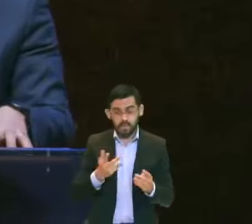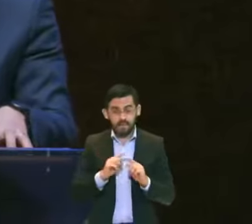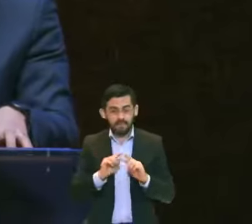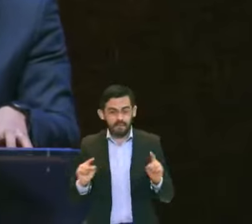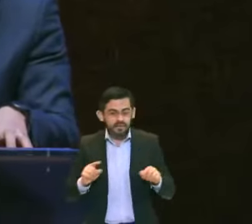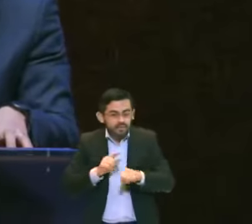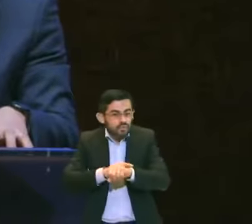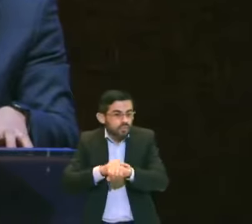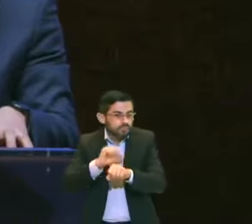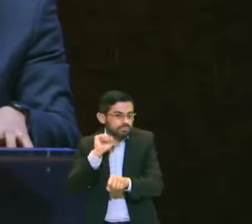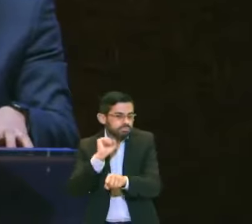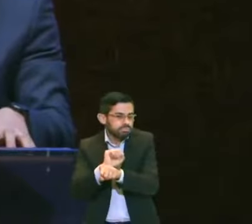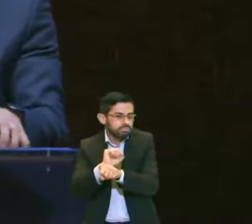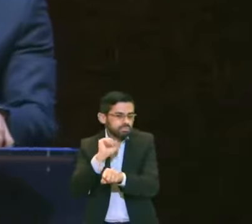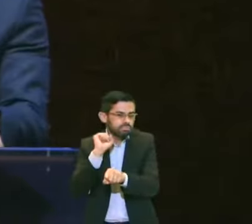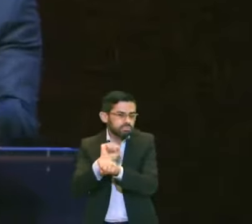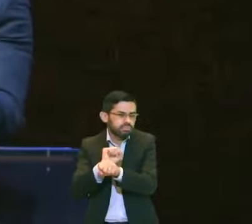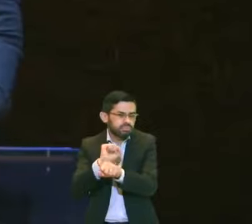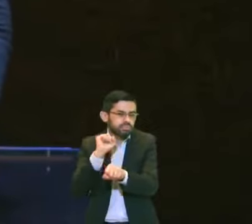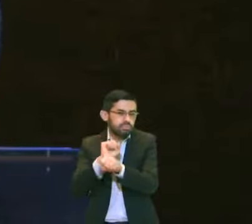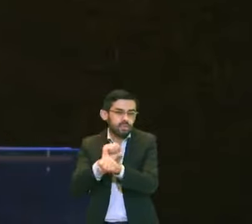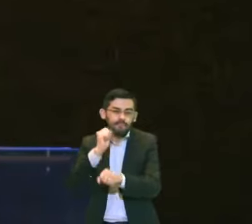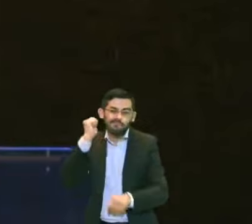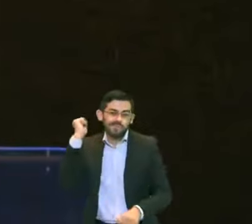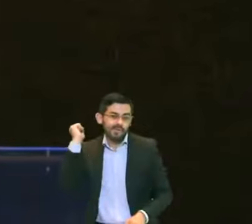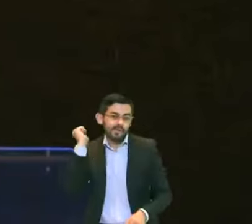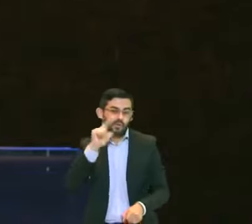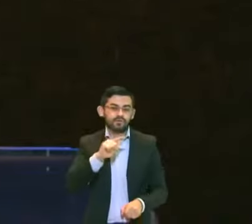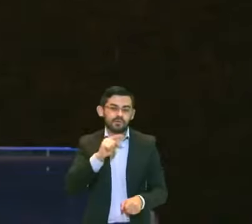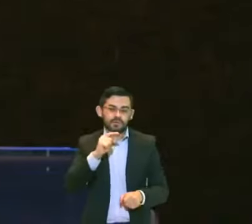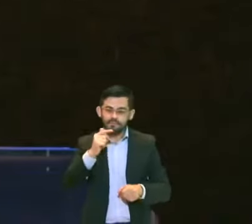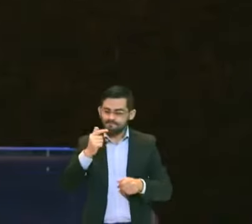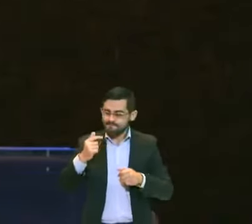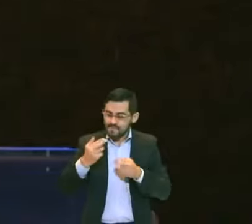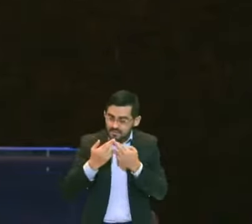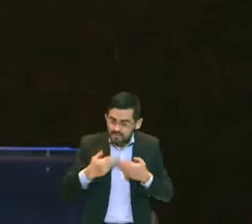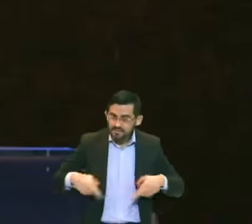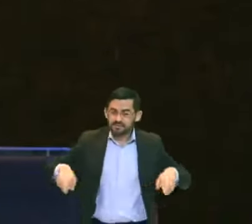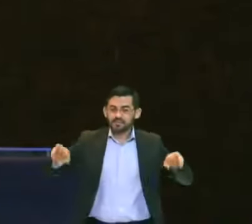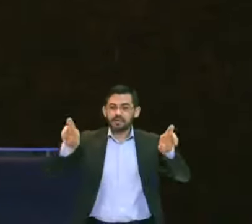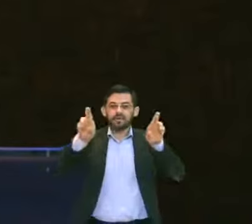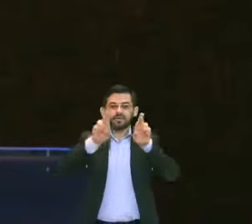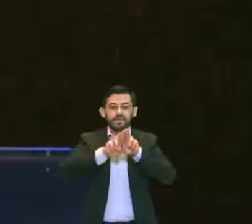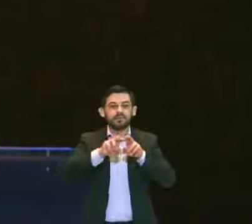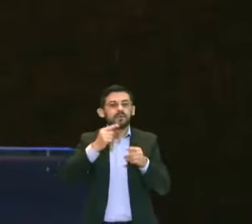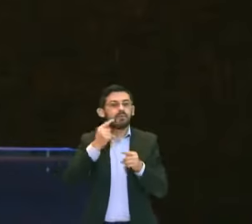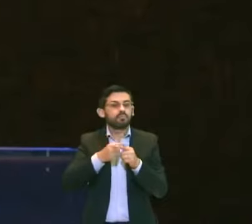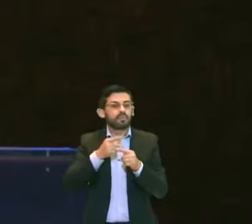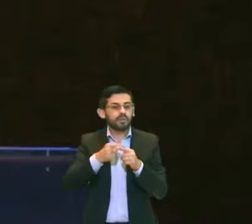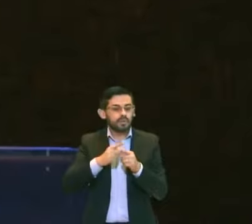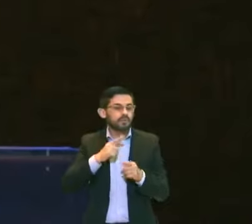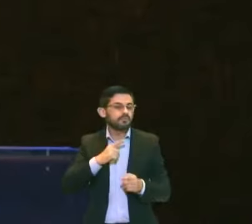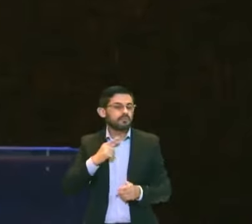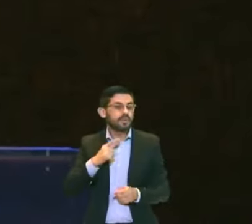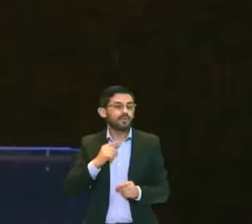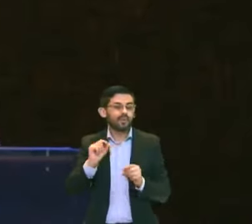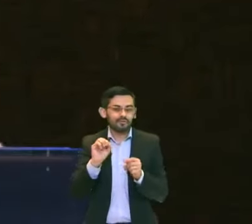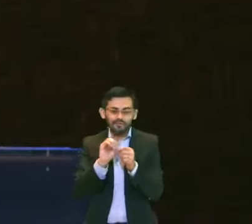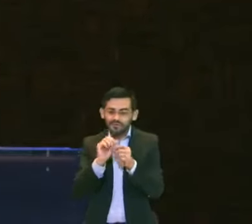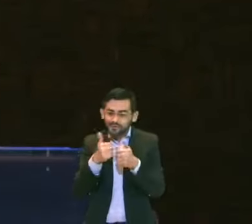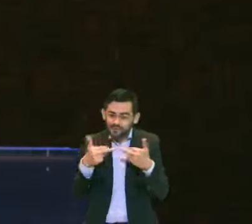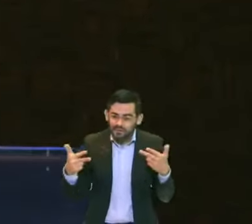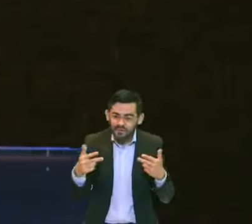sua espera, ele consegue ser renovado, porque estava construindo algo.